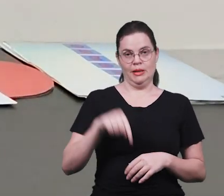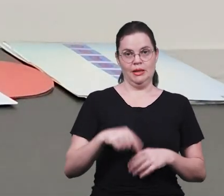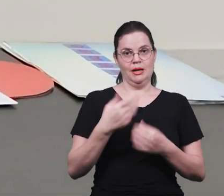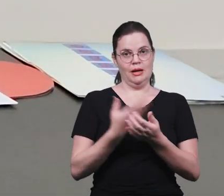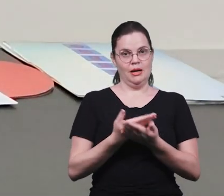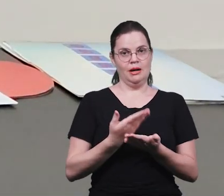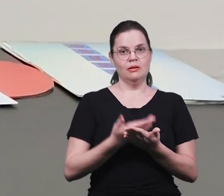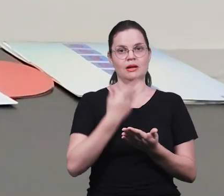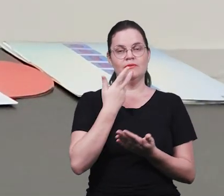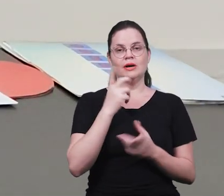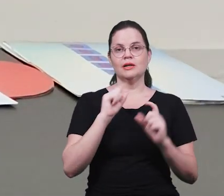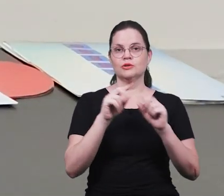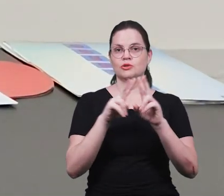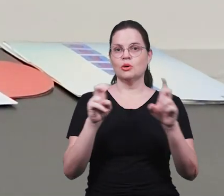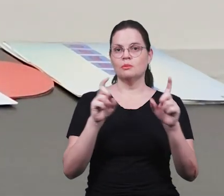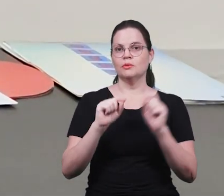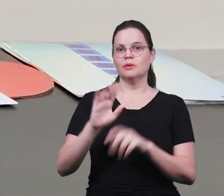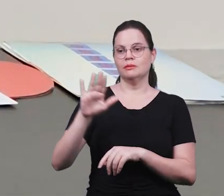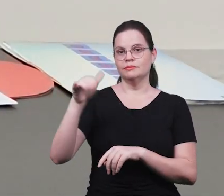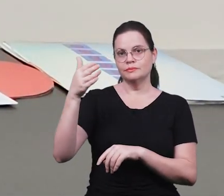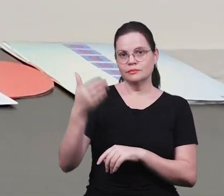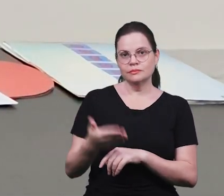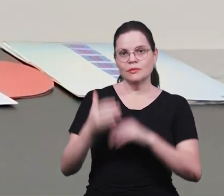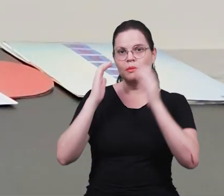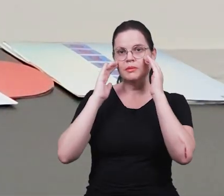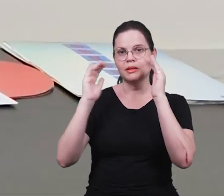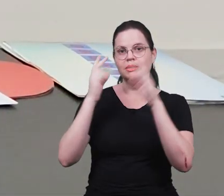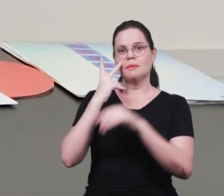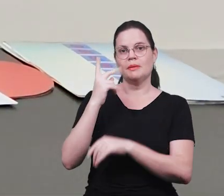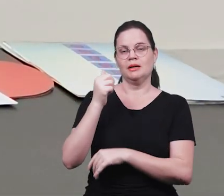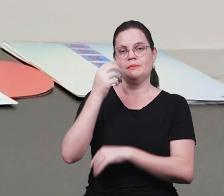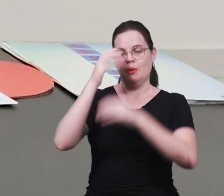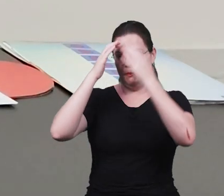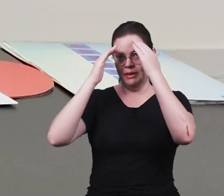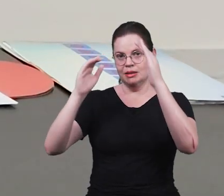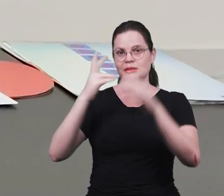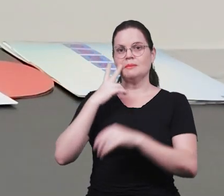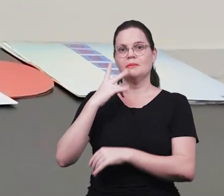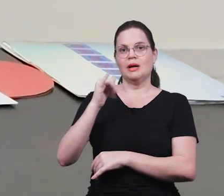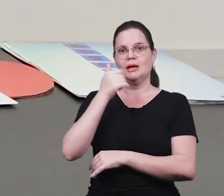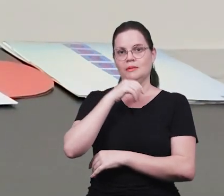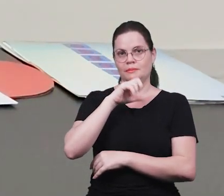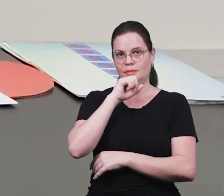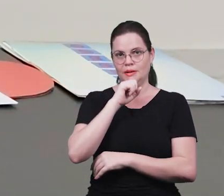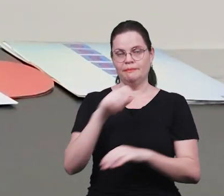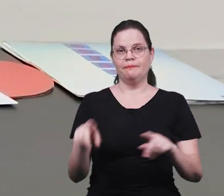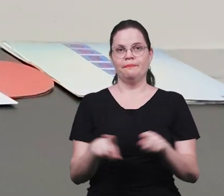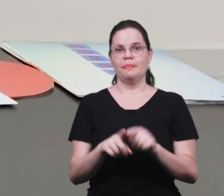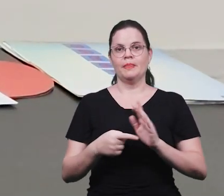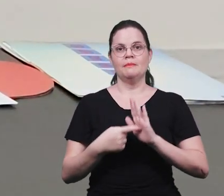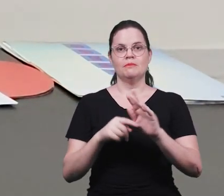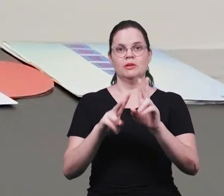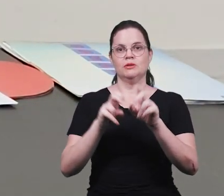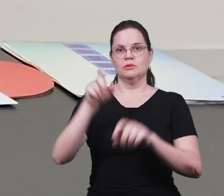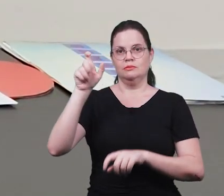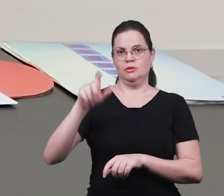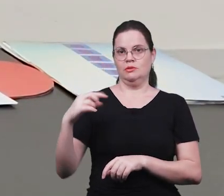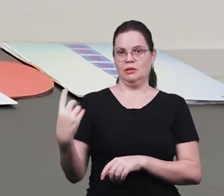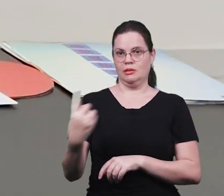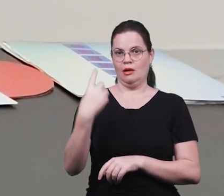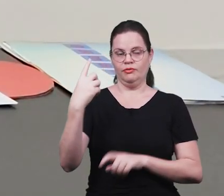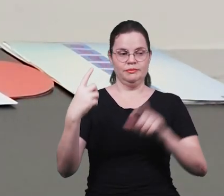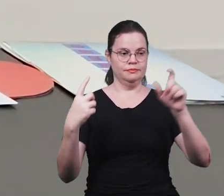honrar o pai e a mãe, que é um mandamento bíblico, e ela vai tratar de Davi